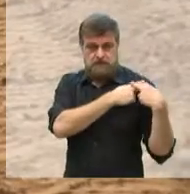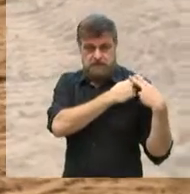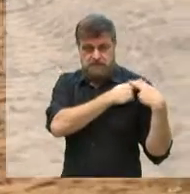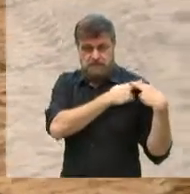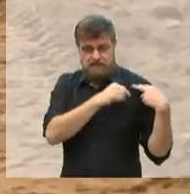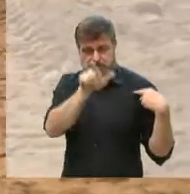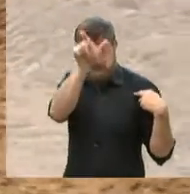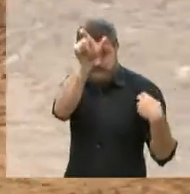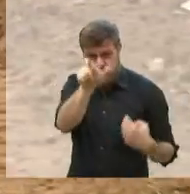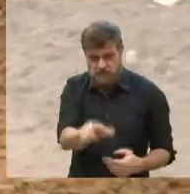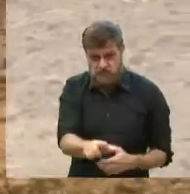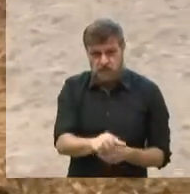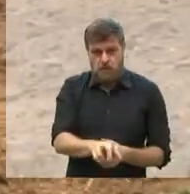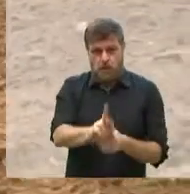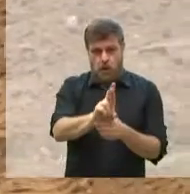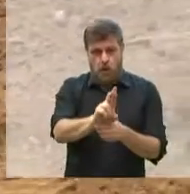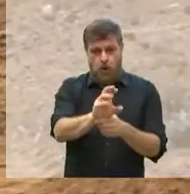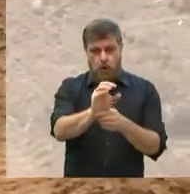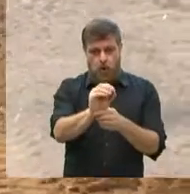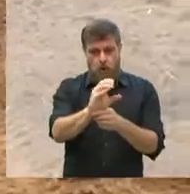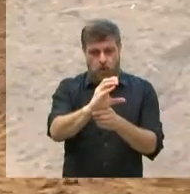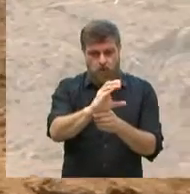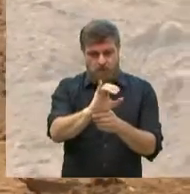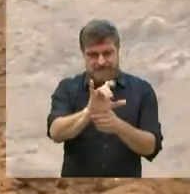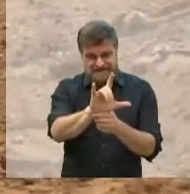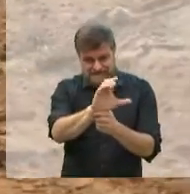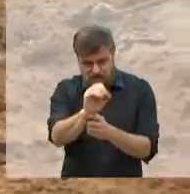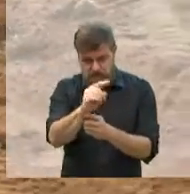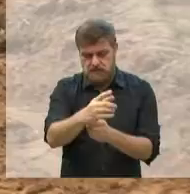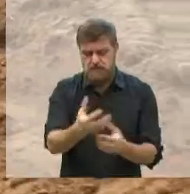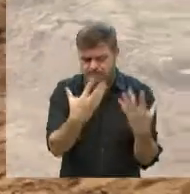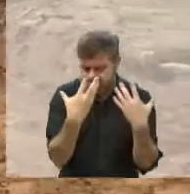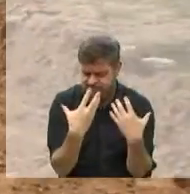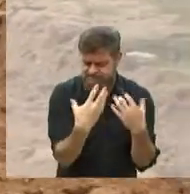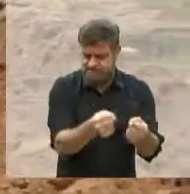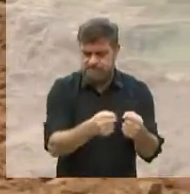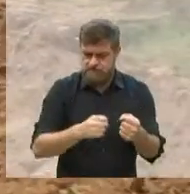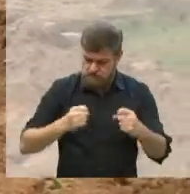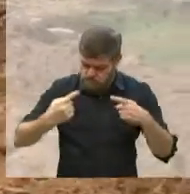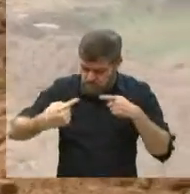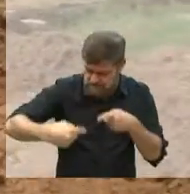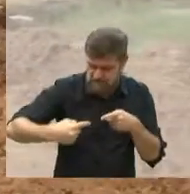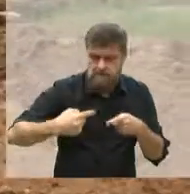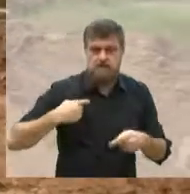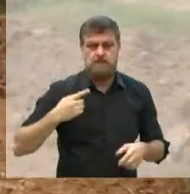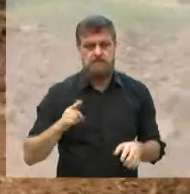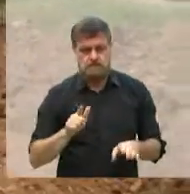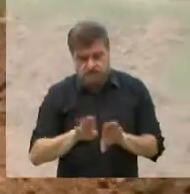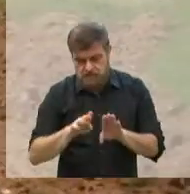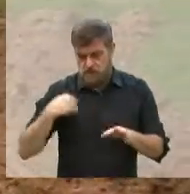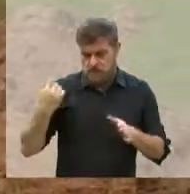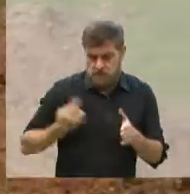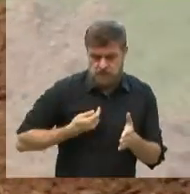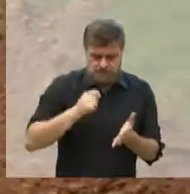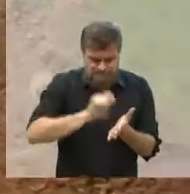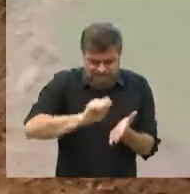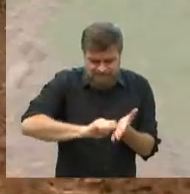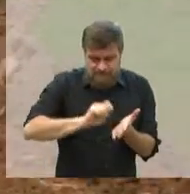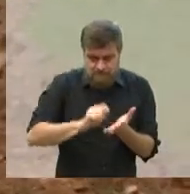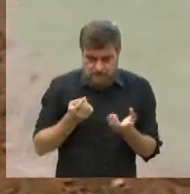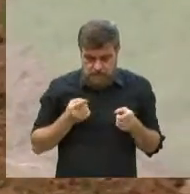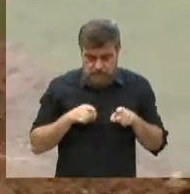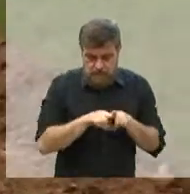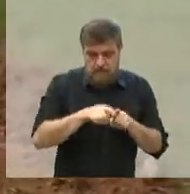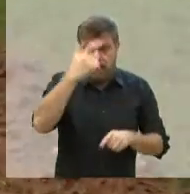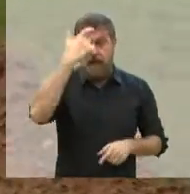foi o Rocílio, e ele tomou posse realmente da regularização fundiária. Nós tomamos par e passo, não